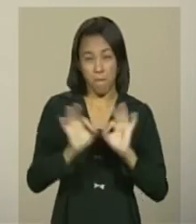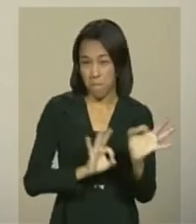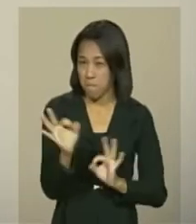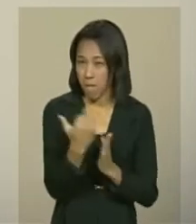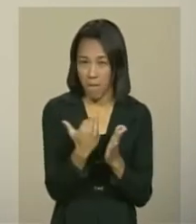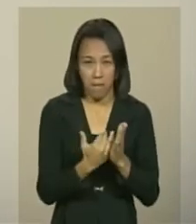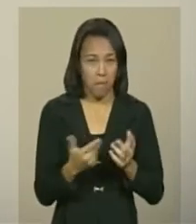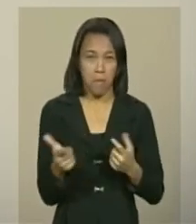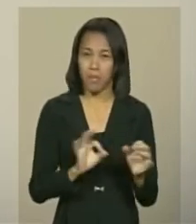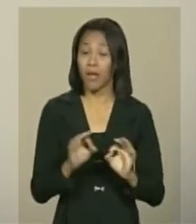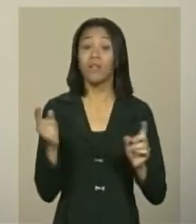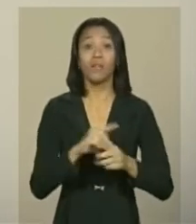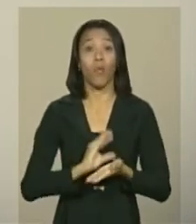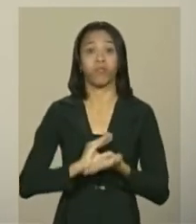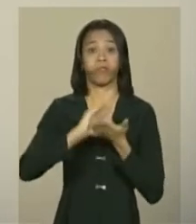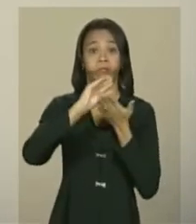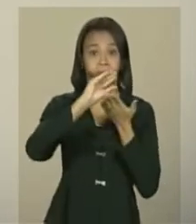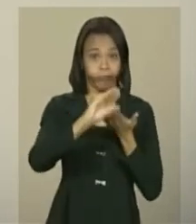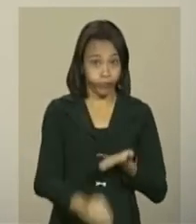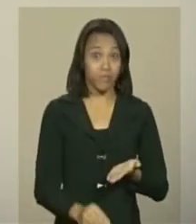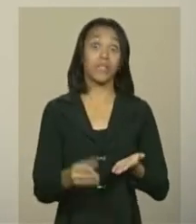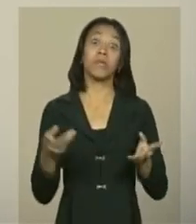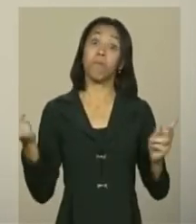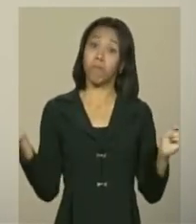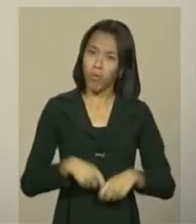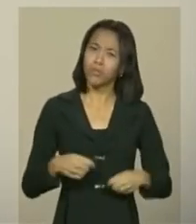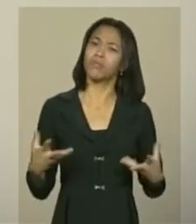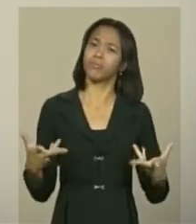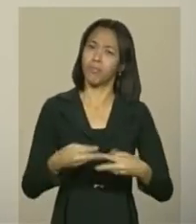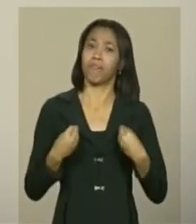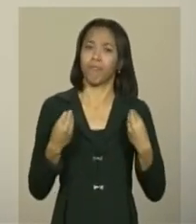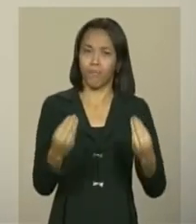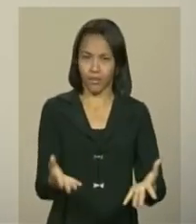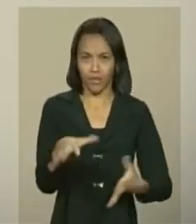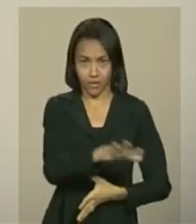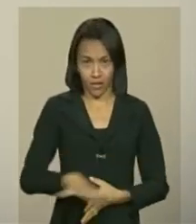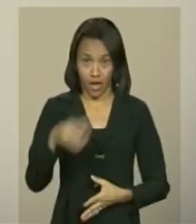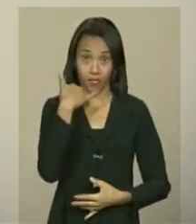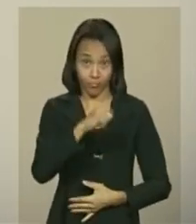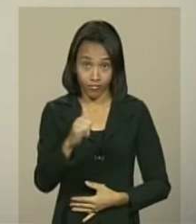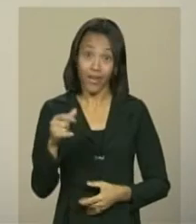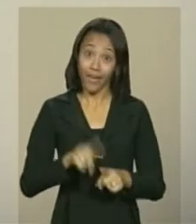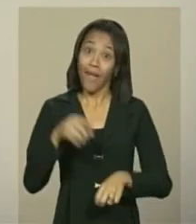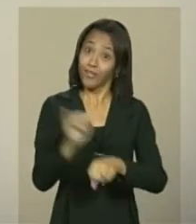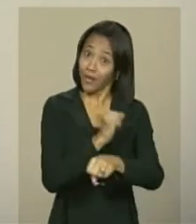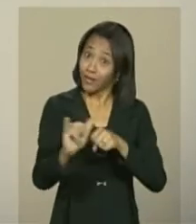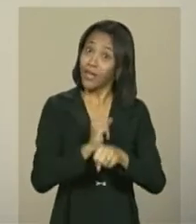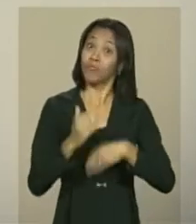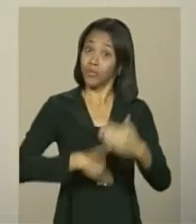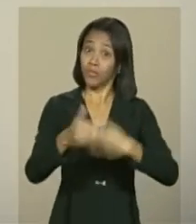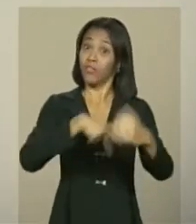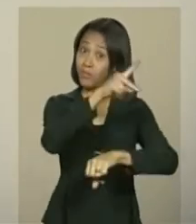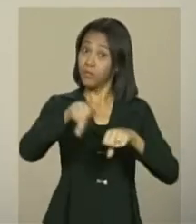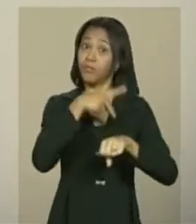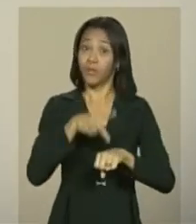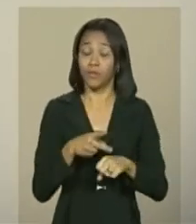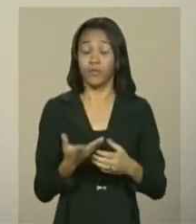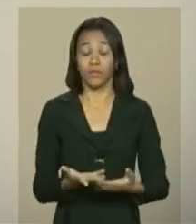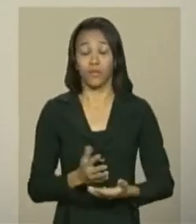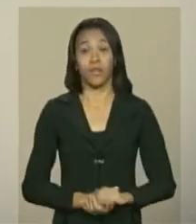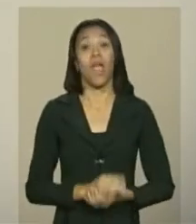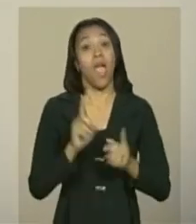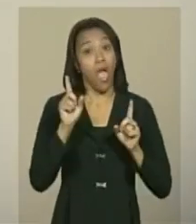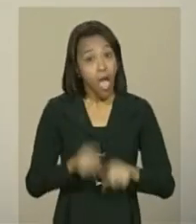planejamento e nem investimentos suficientes nesse setor estratégico para o desenvolvimento do nosso país